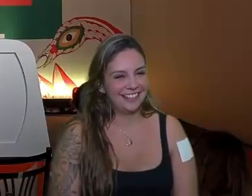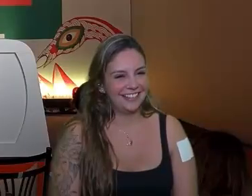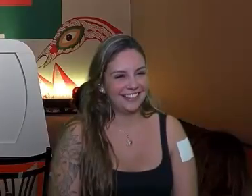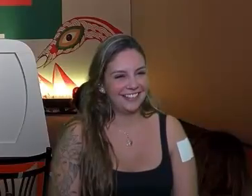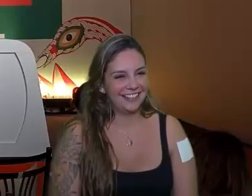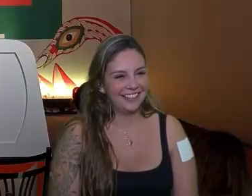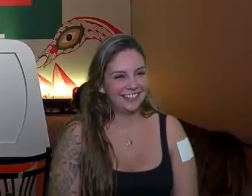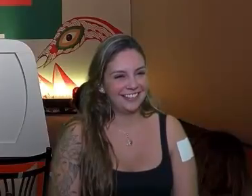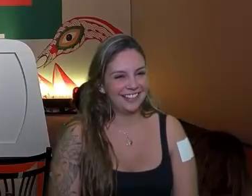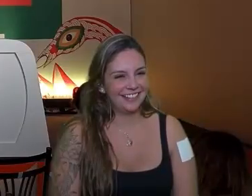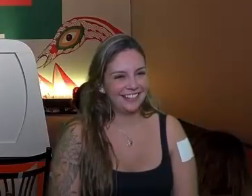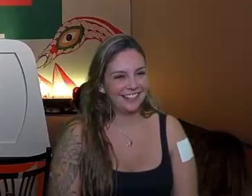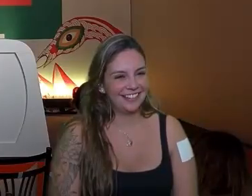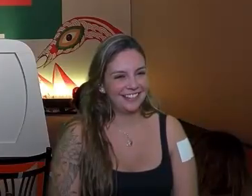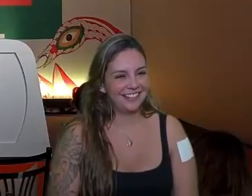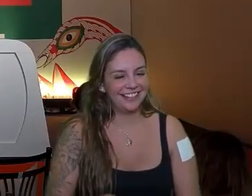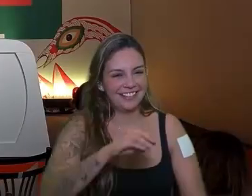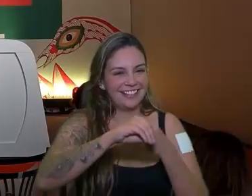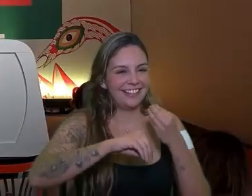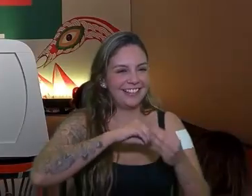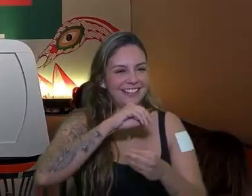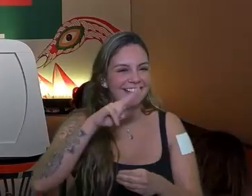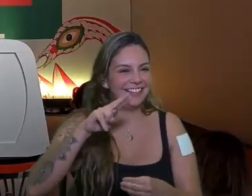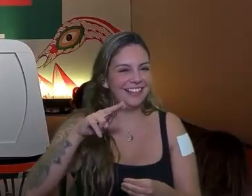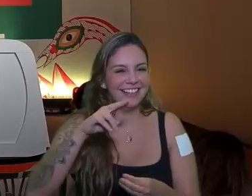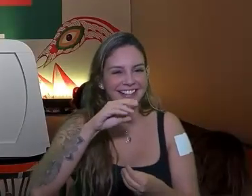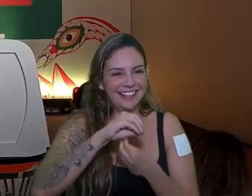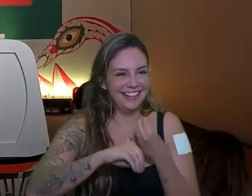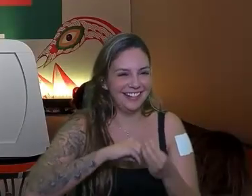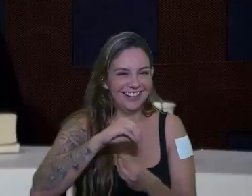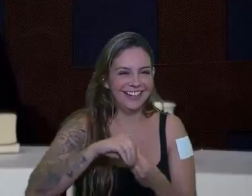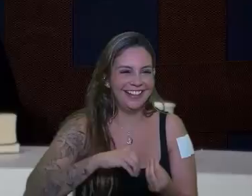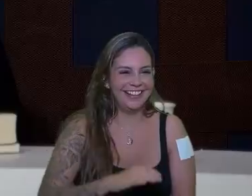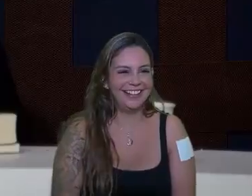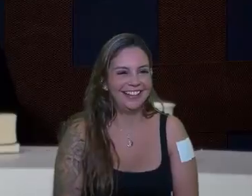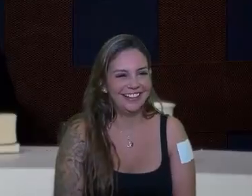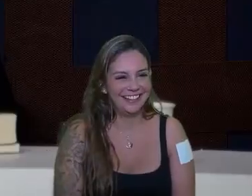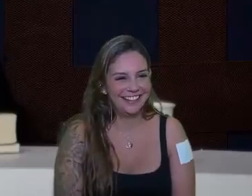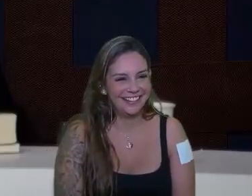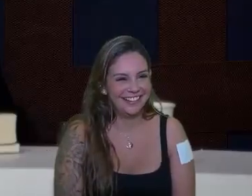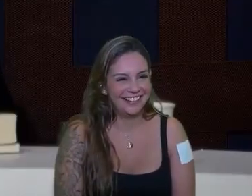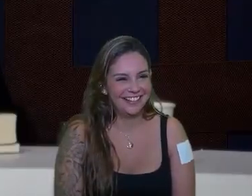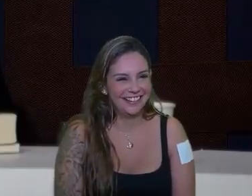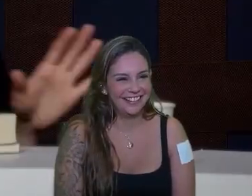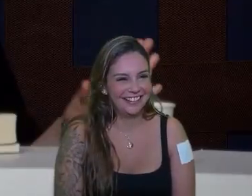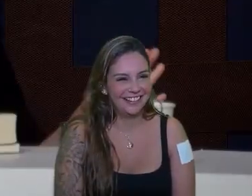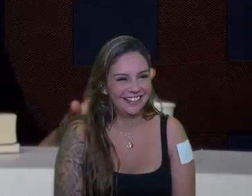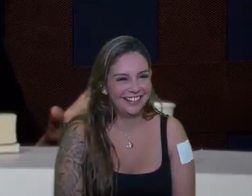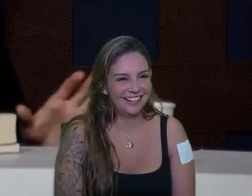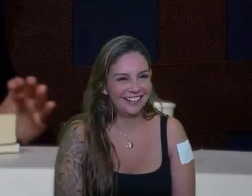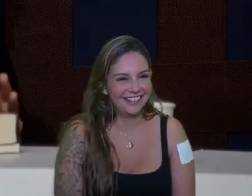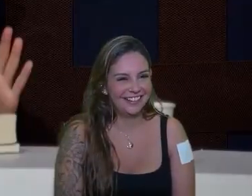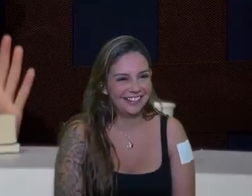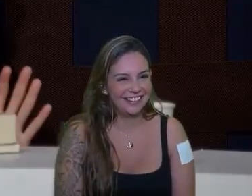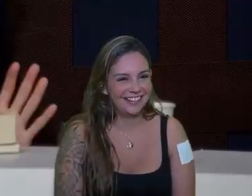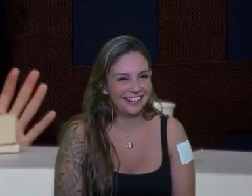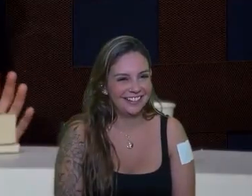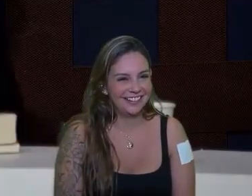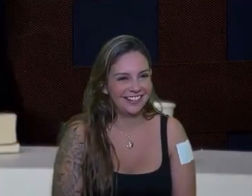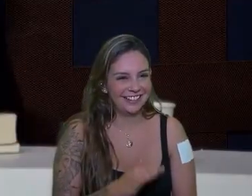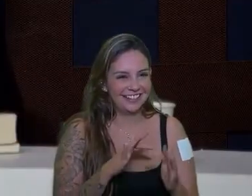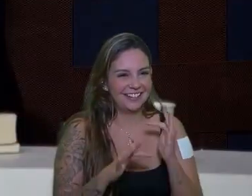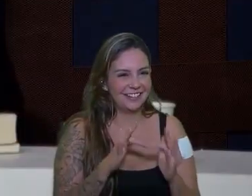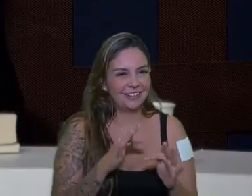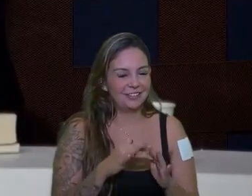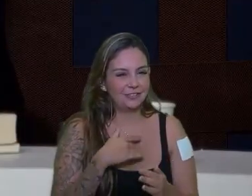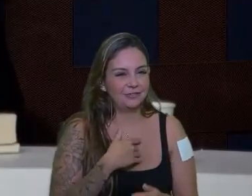misturas de drinks? Isso aí, nunca passei por isso. Mas a física, nem com consulta mesmo, entendeu? Não